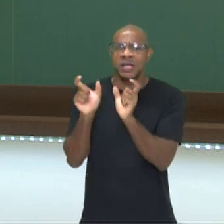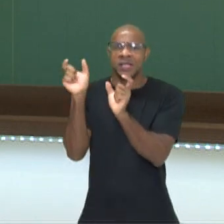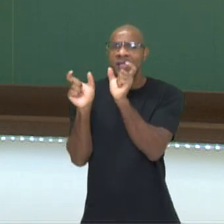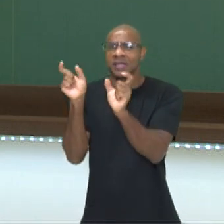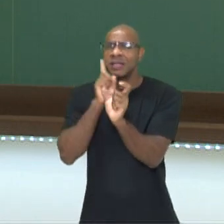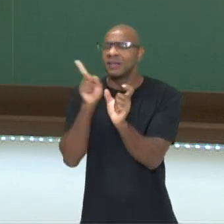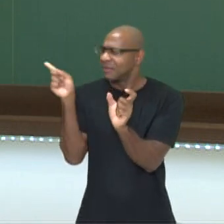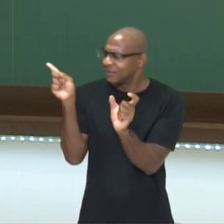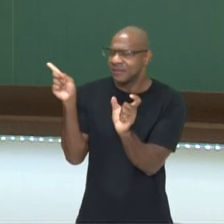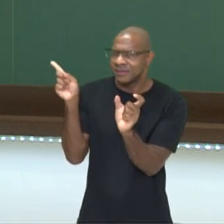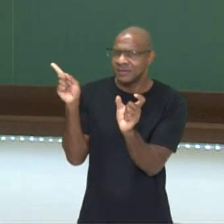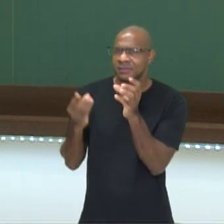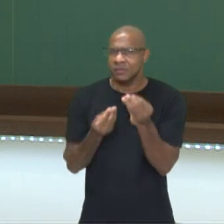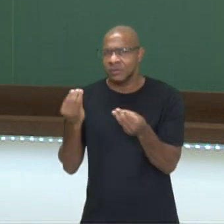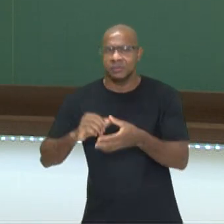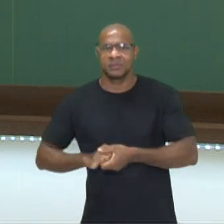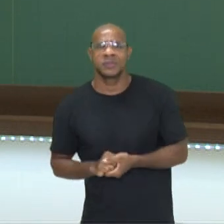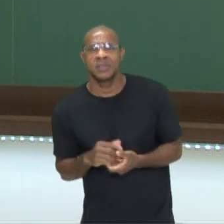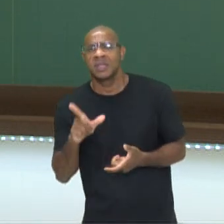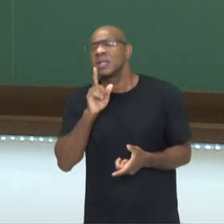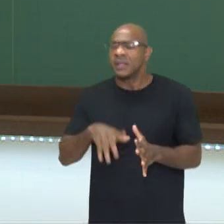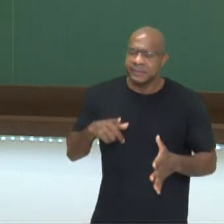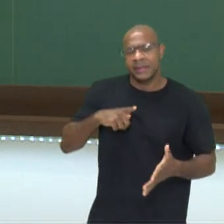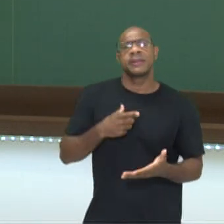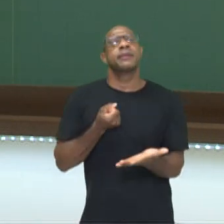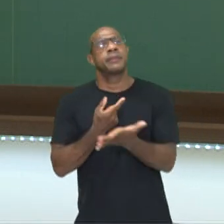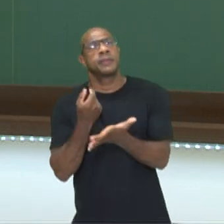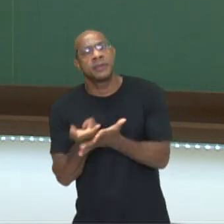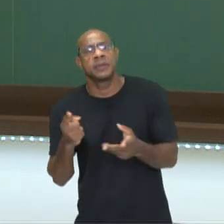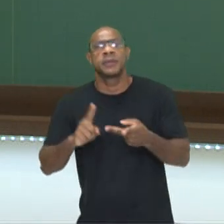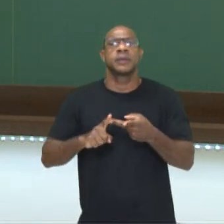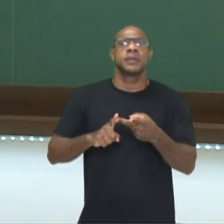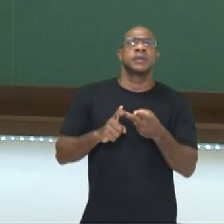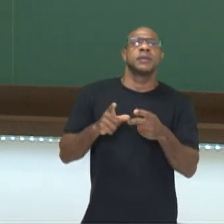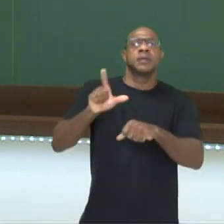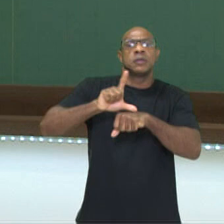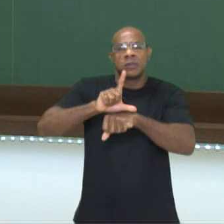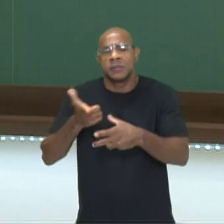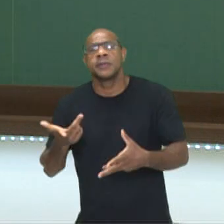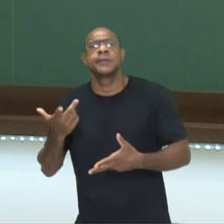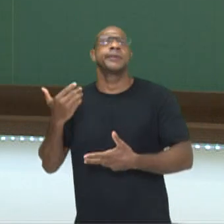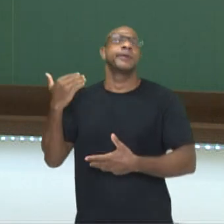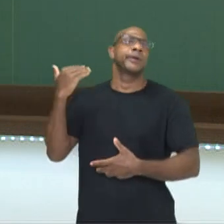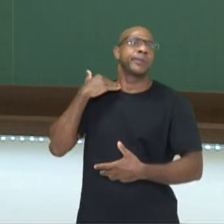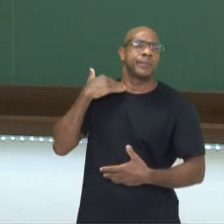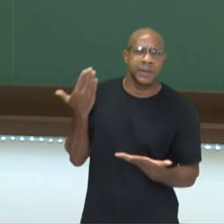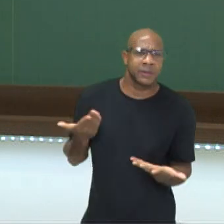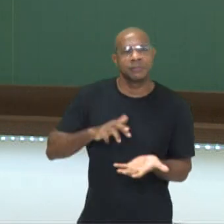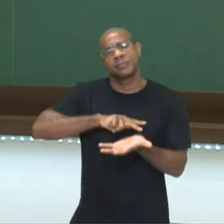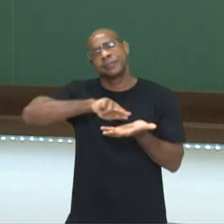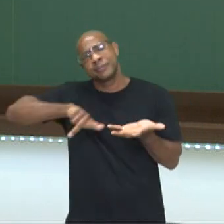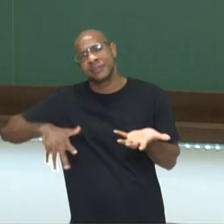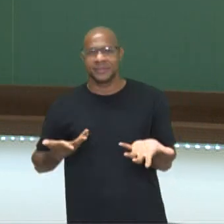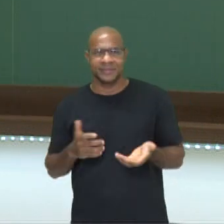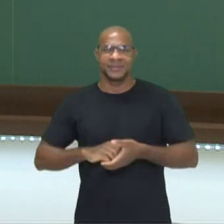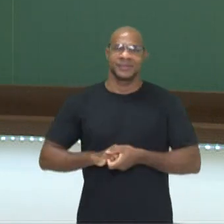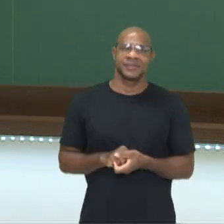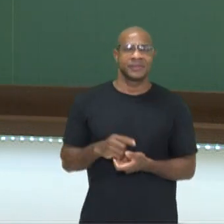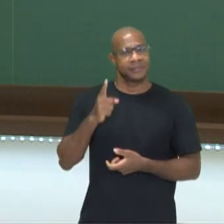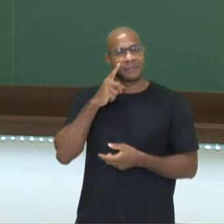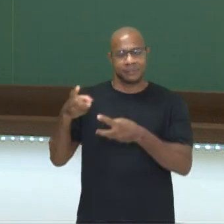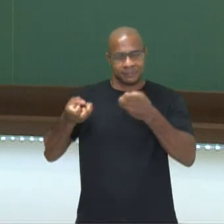nas operações financeiras, na compra, na venda, no comércio, no banco e assim por diante. Tá